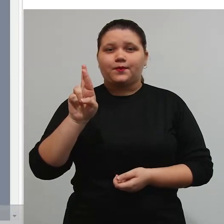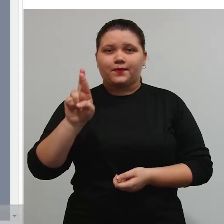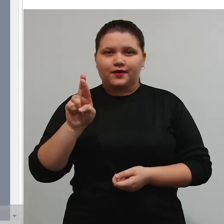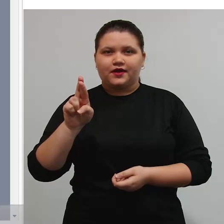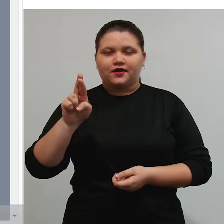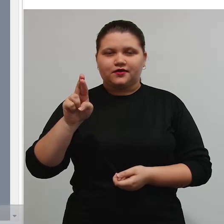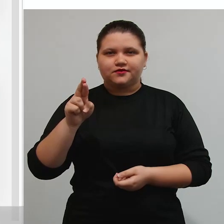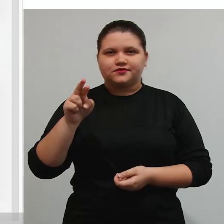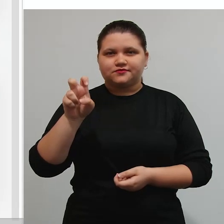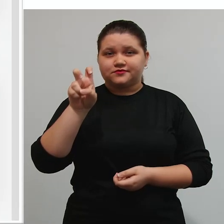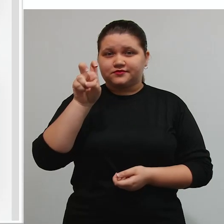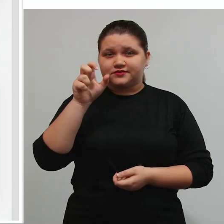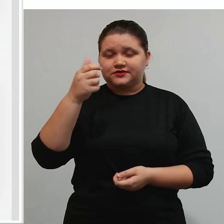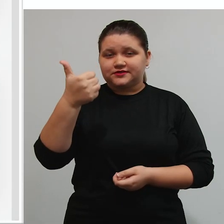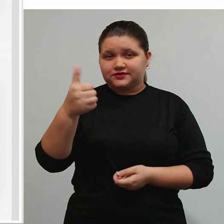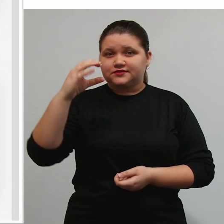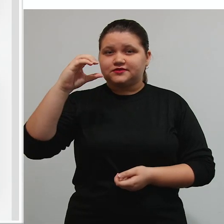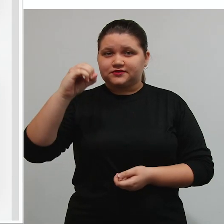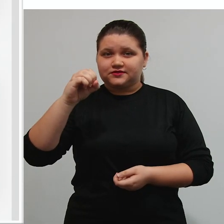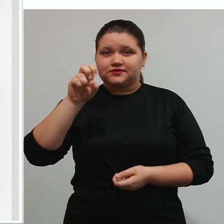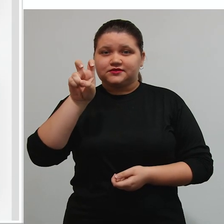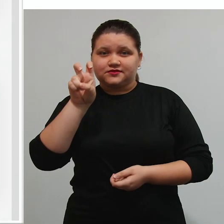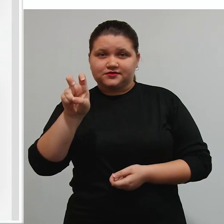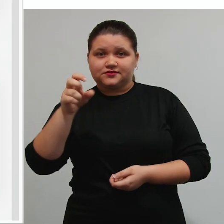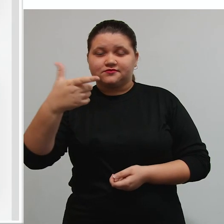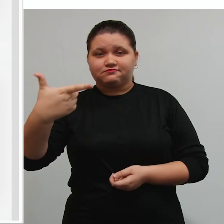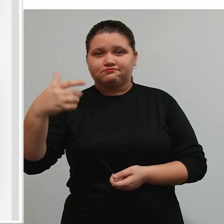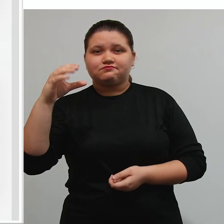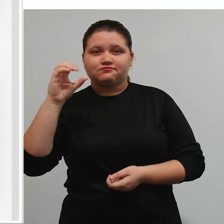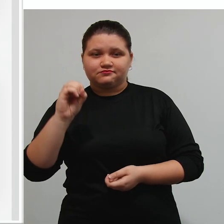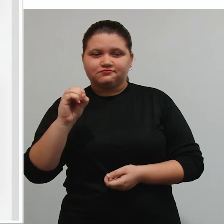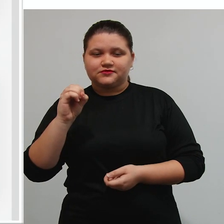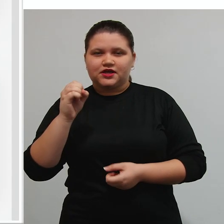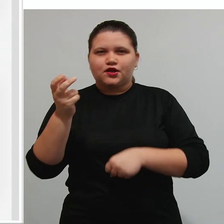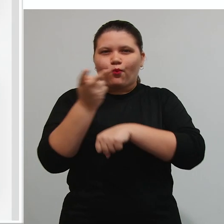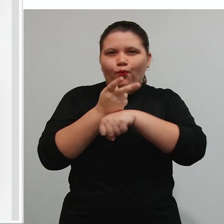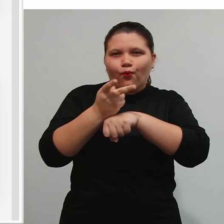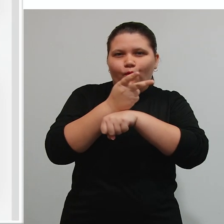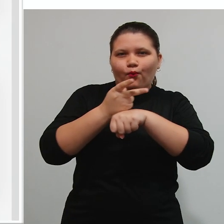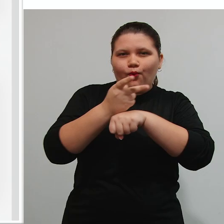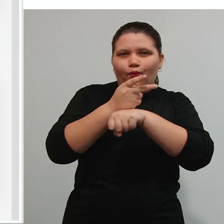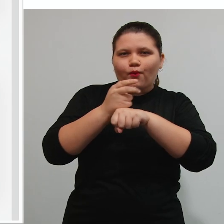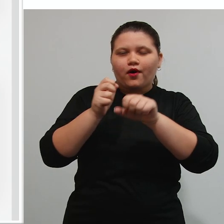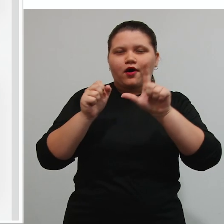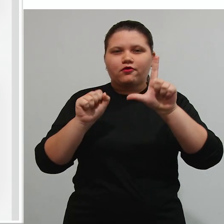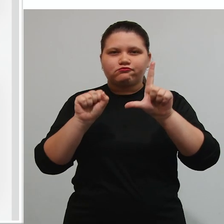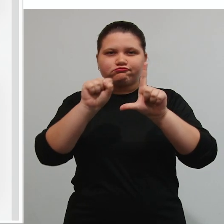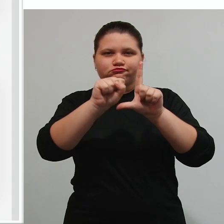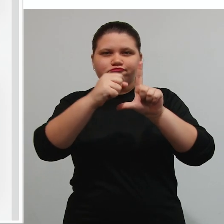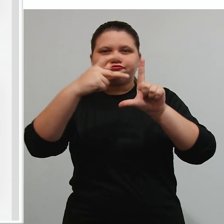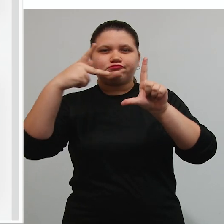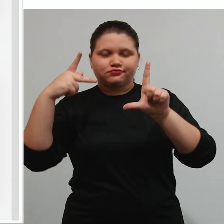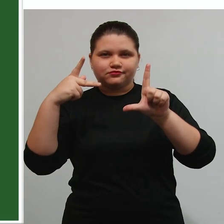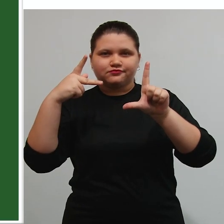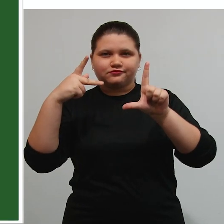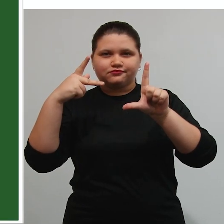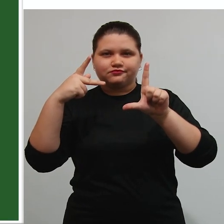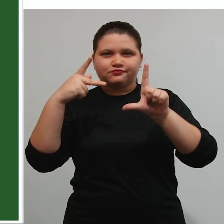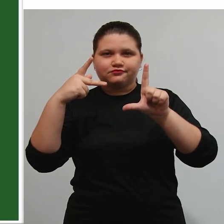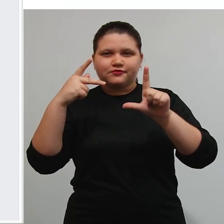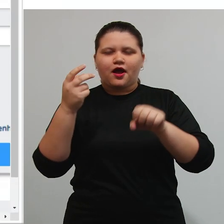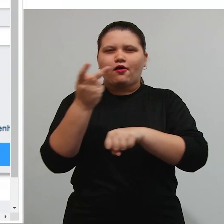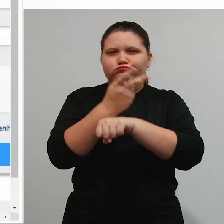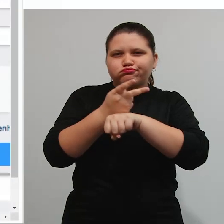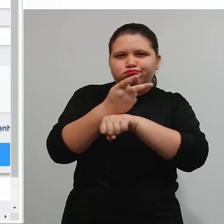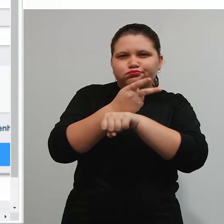gente vai procurar a NBR 10520? A gente vai aqui, lá no SWAP, lembrando, a gente vai lá no SWAP,